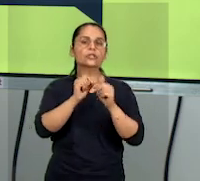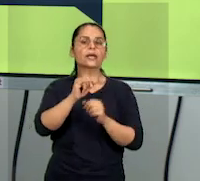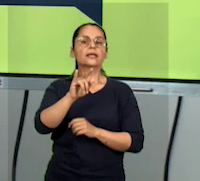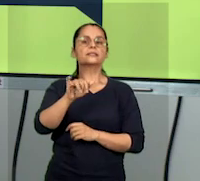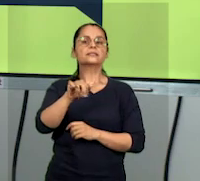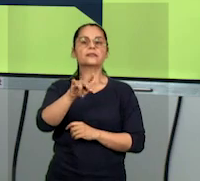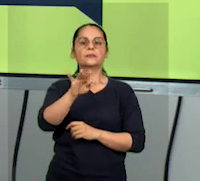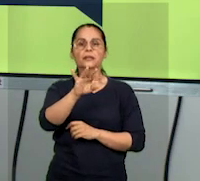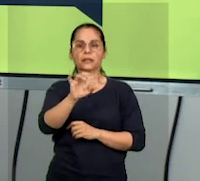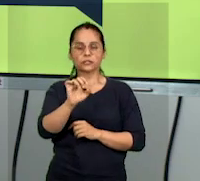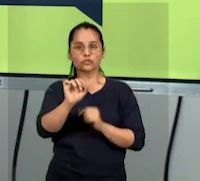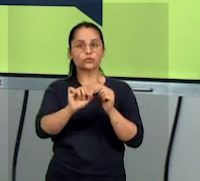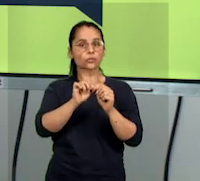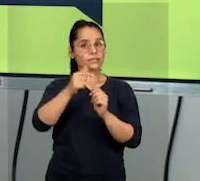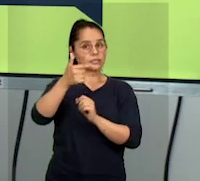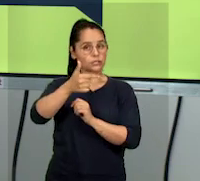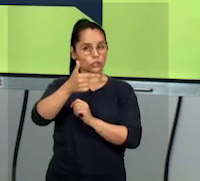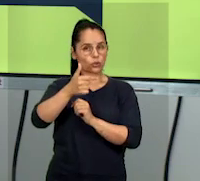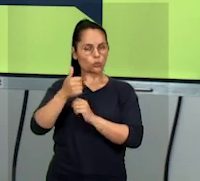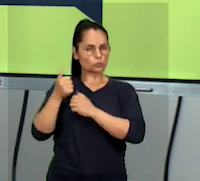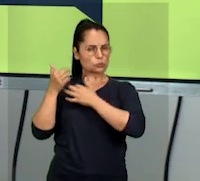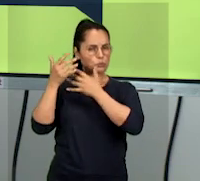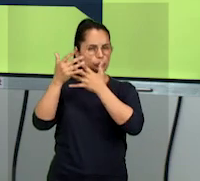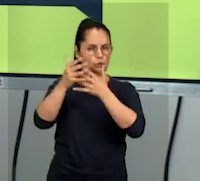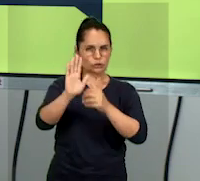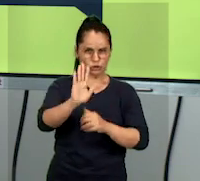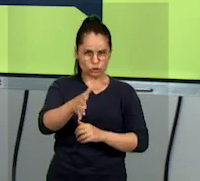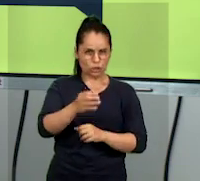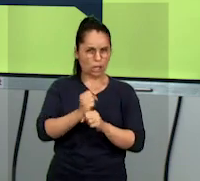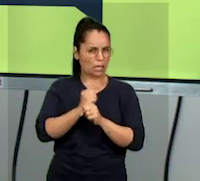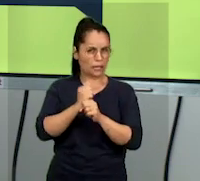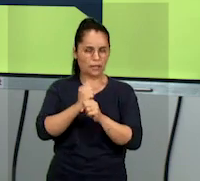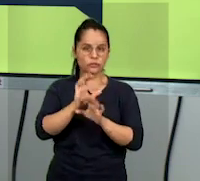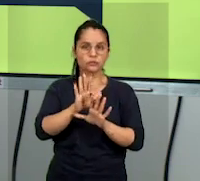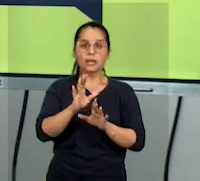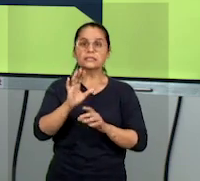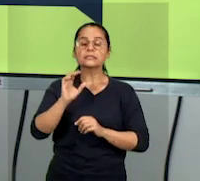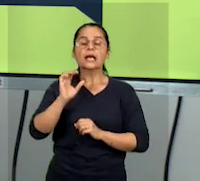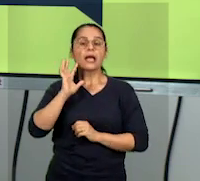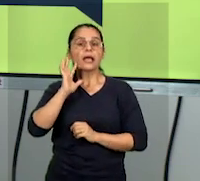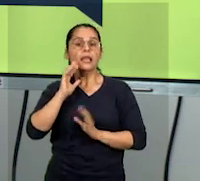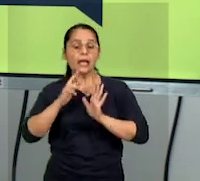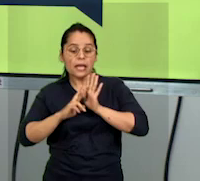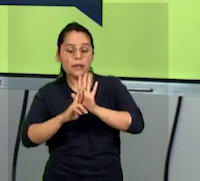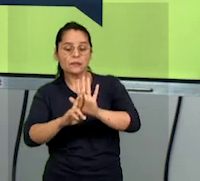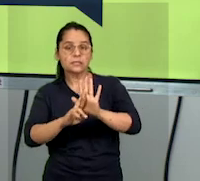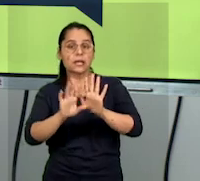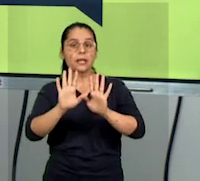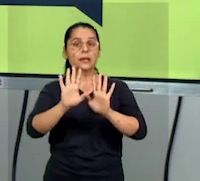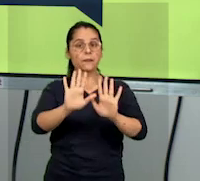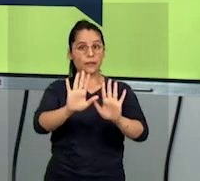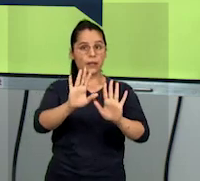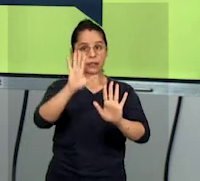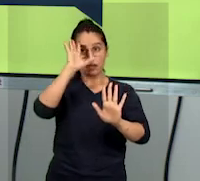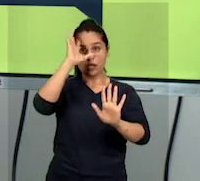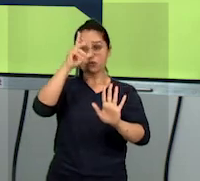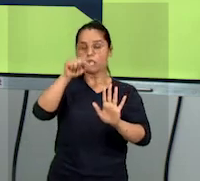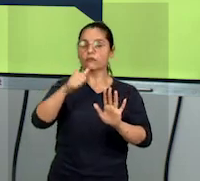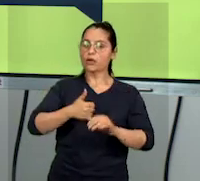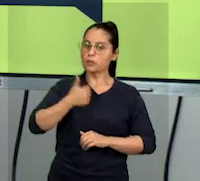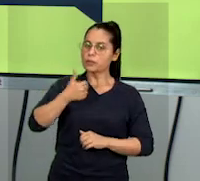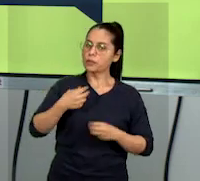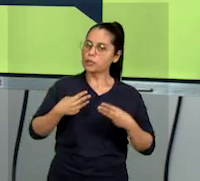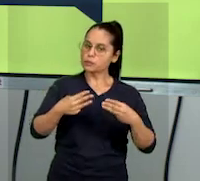Mas ela representa o Estado inglês, mas quem toma as decisões é o primeiro-ministro. E o primeiro-ministro, ele